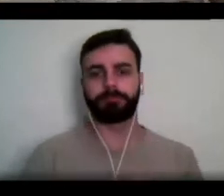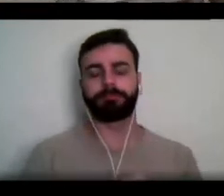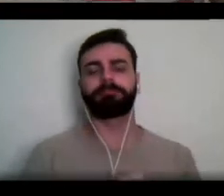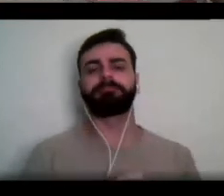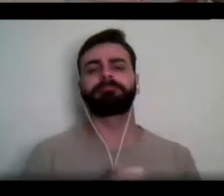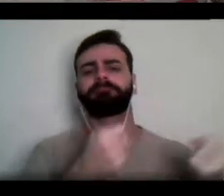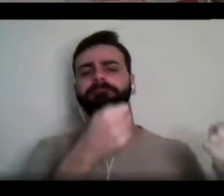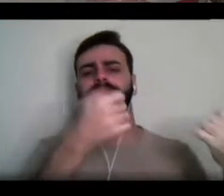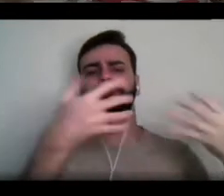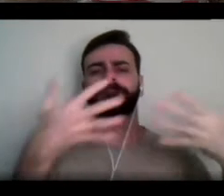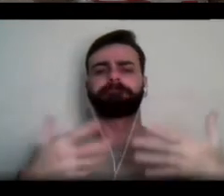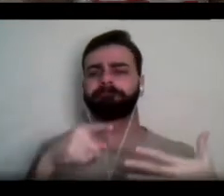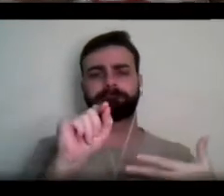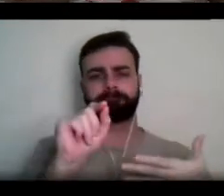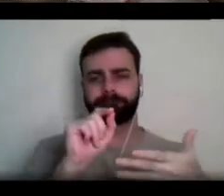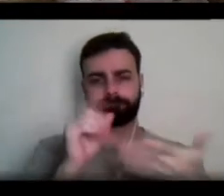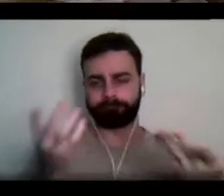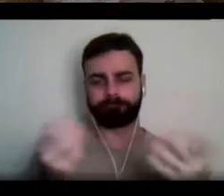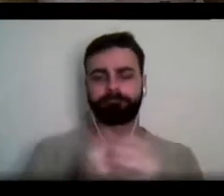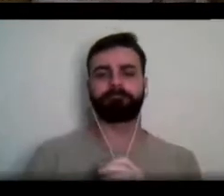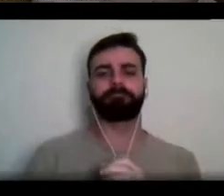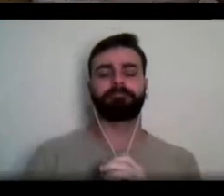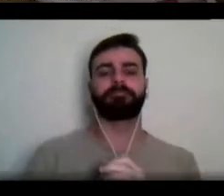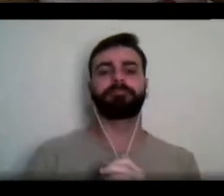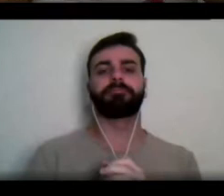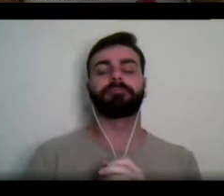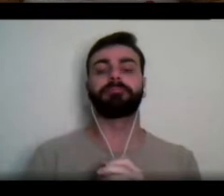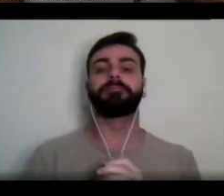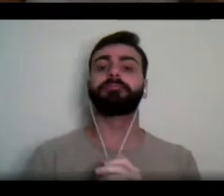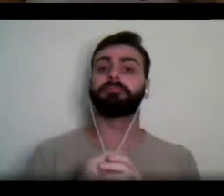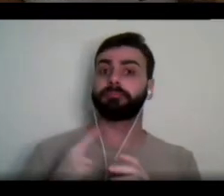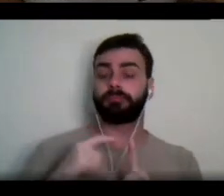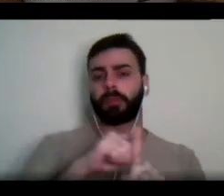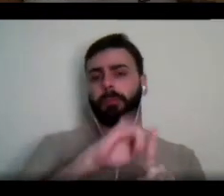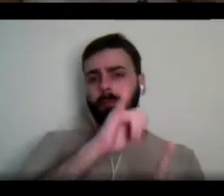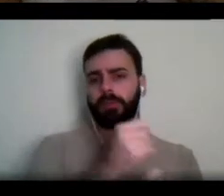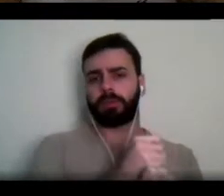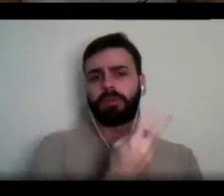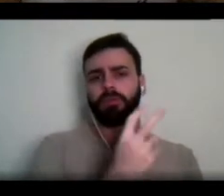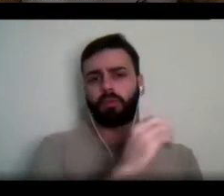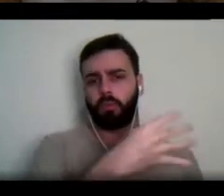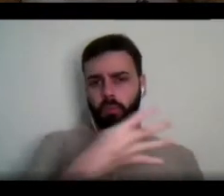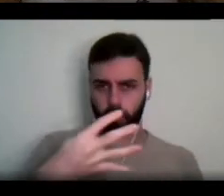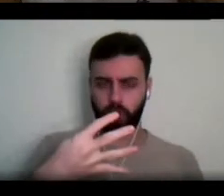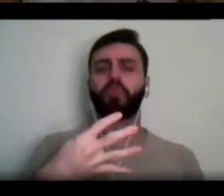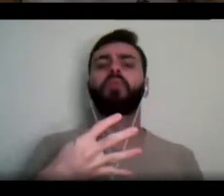esse 2,37, também do livro, né? Aqui está falando o seguinte: